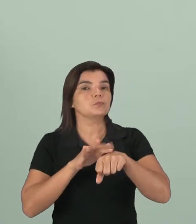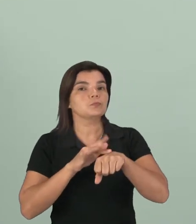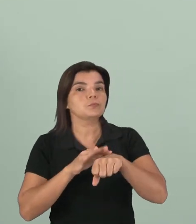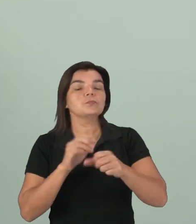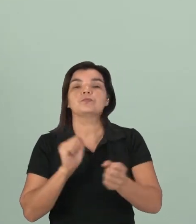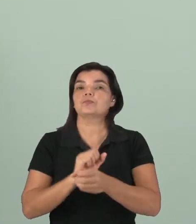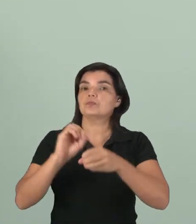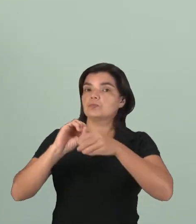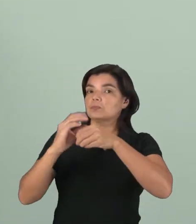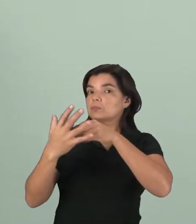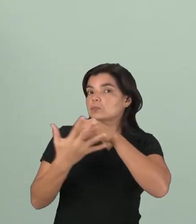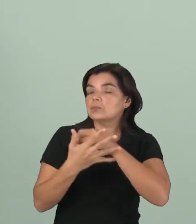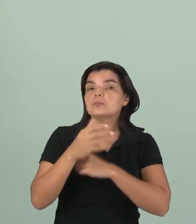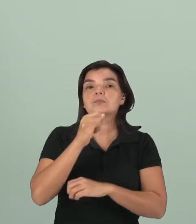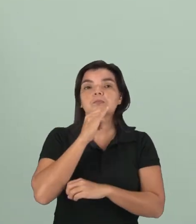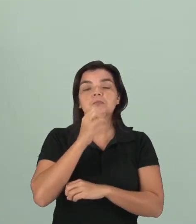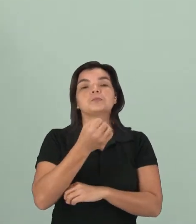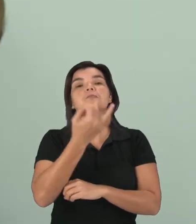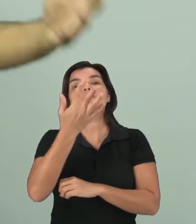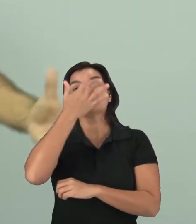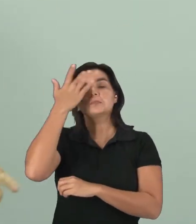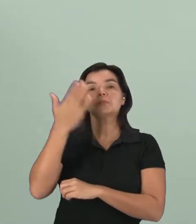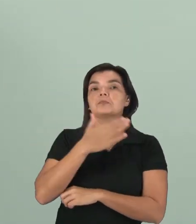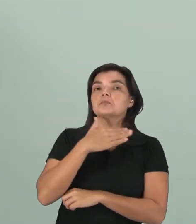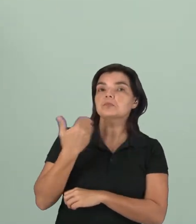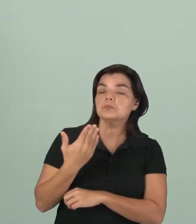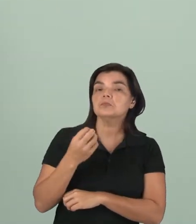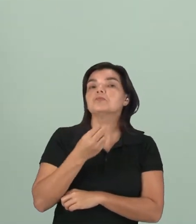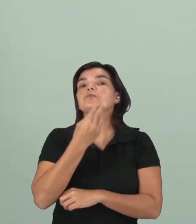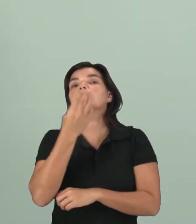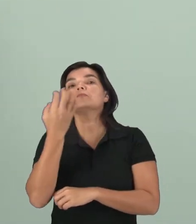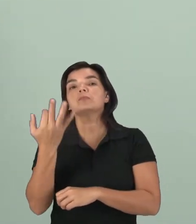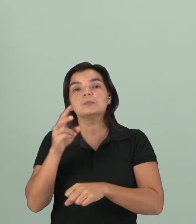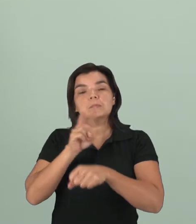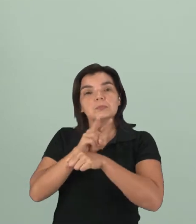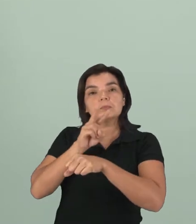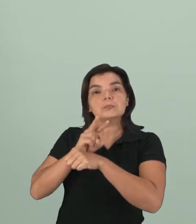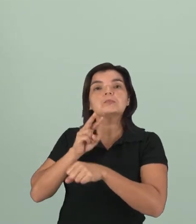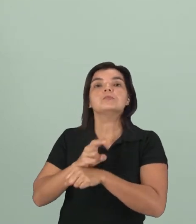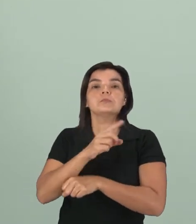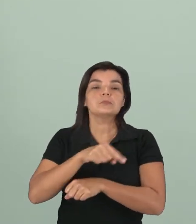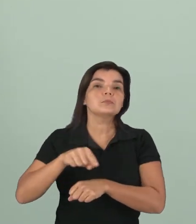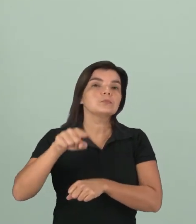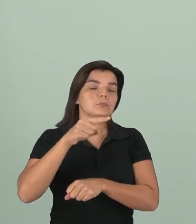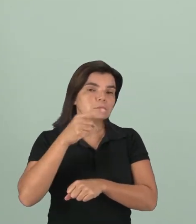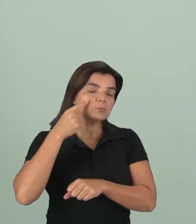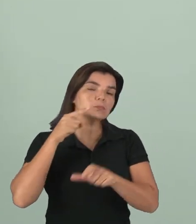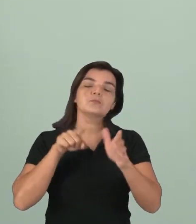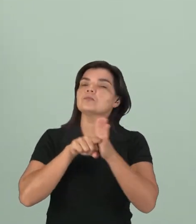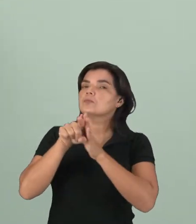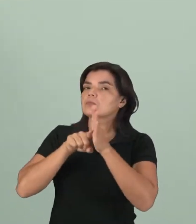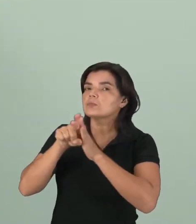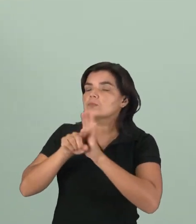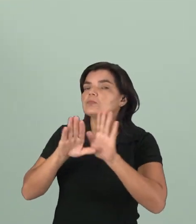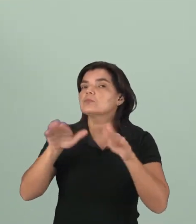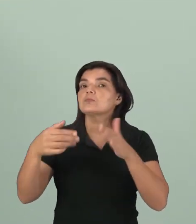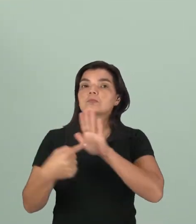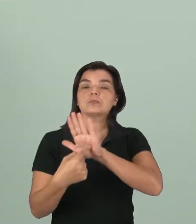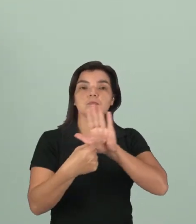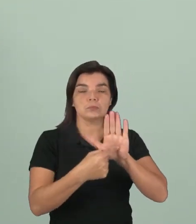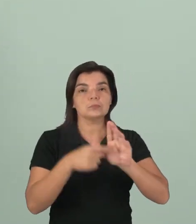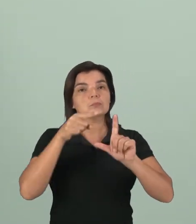do Covid, por exemplo, quantos morreram, quantos foram tratados em estatística, e aí você escolhe qual o tipo de apresentação